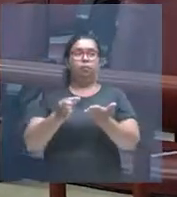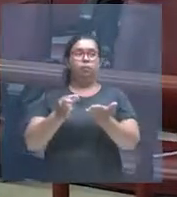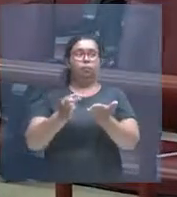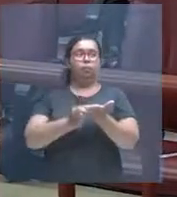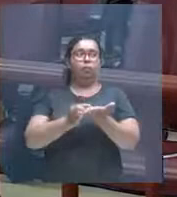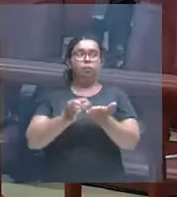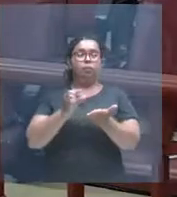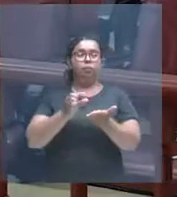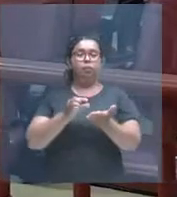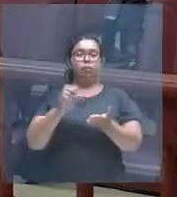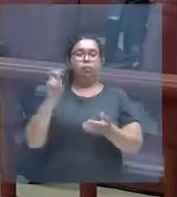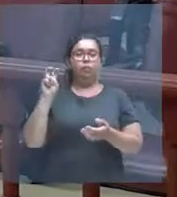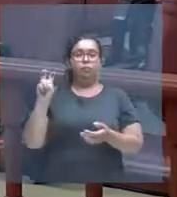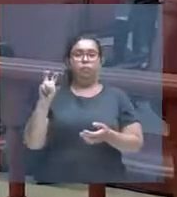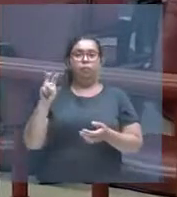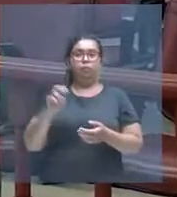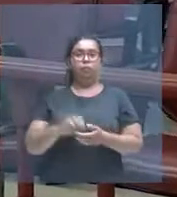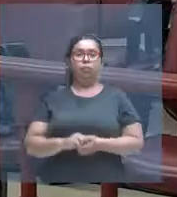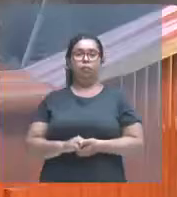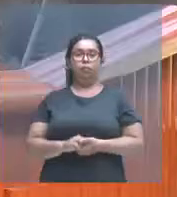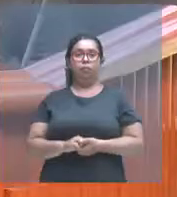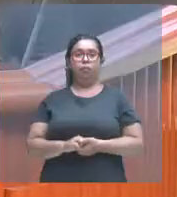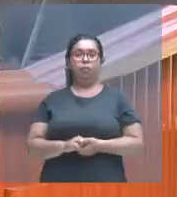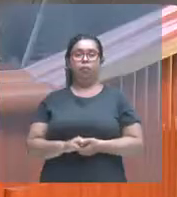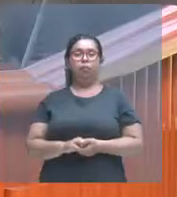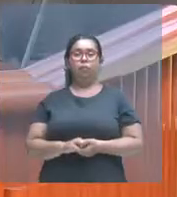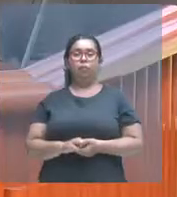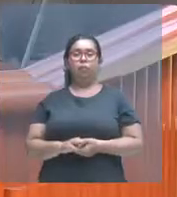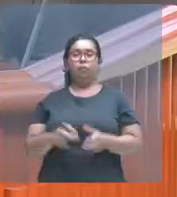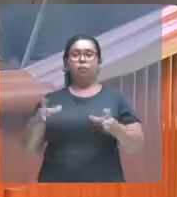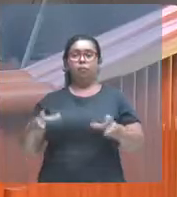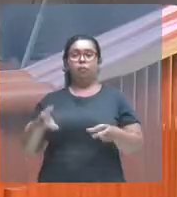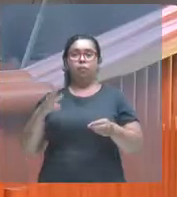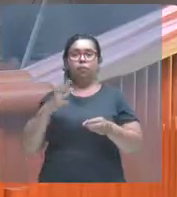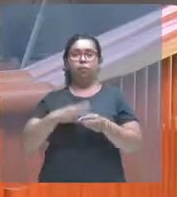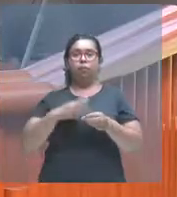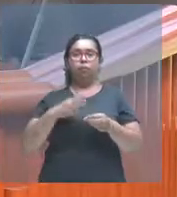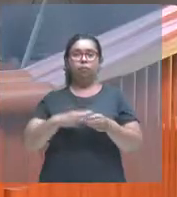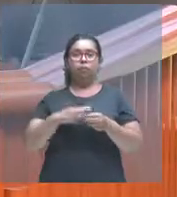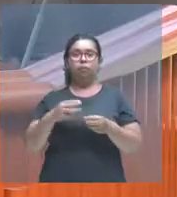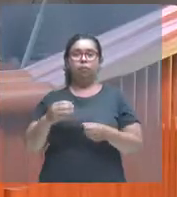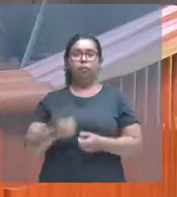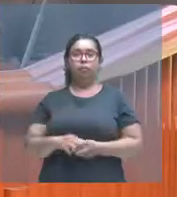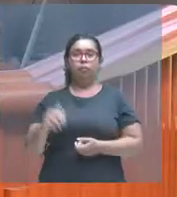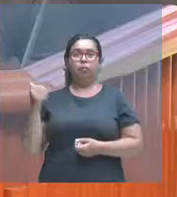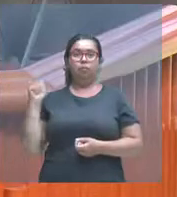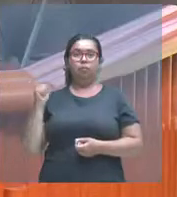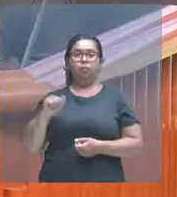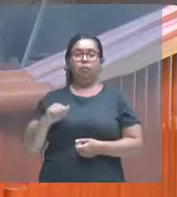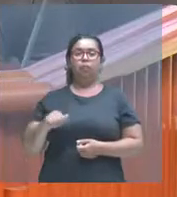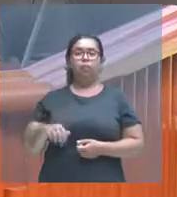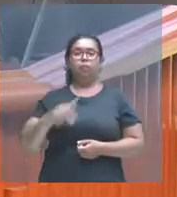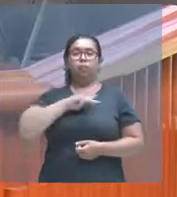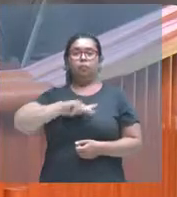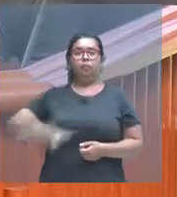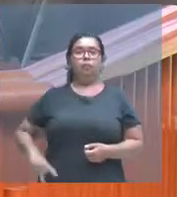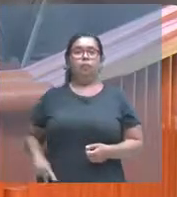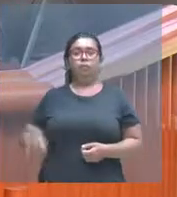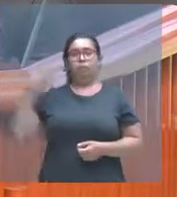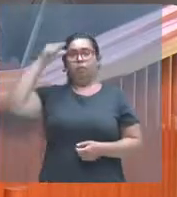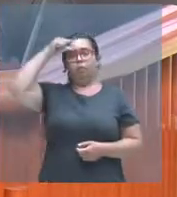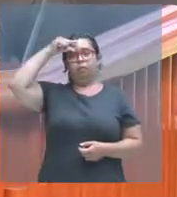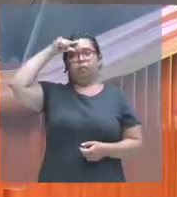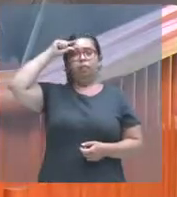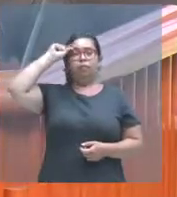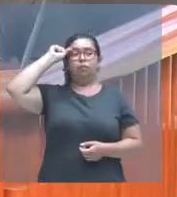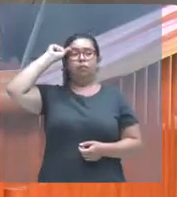as disposições em contrário. Câmara Municipal de Assis, assinado na época pelo presidente Eduardo de Camargo